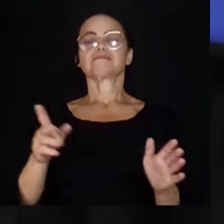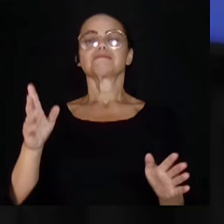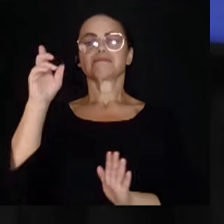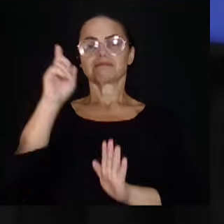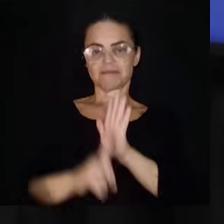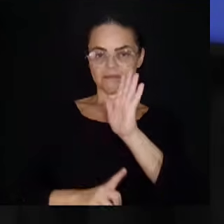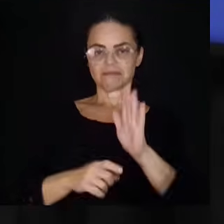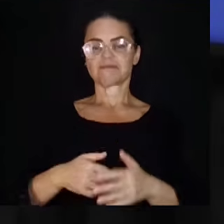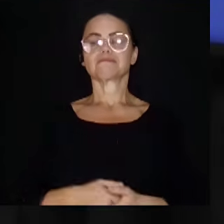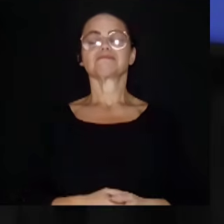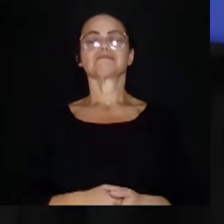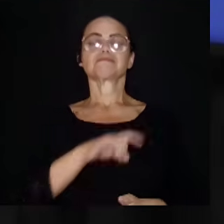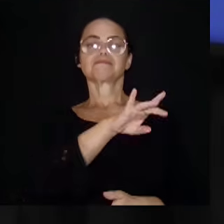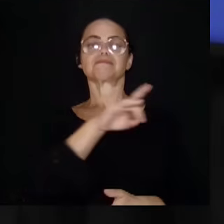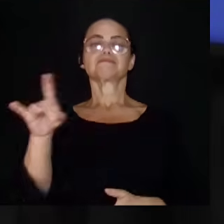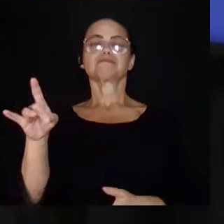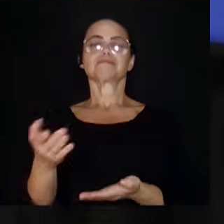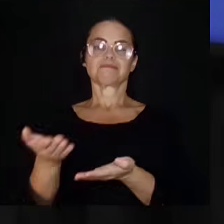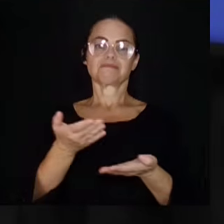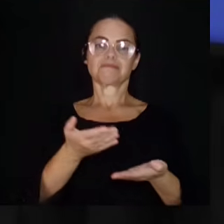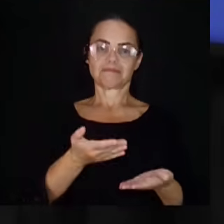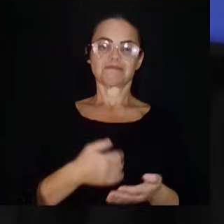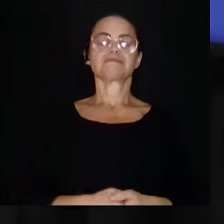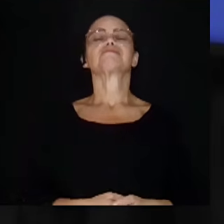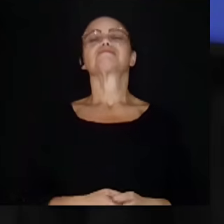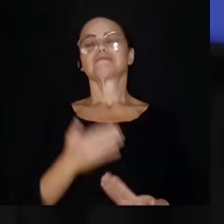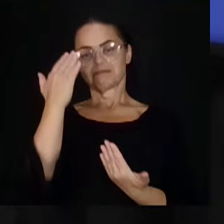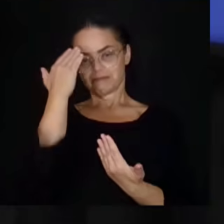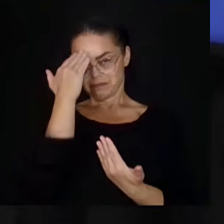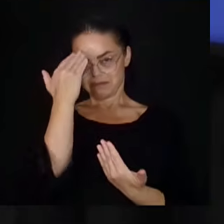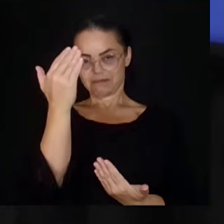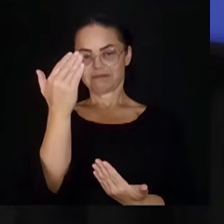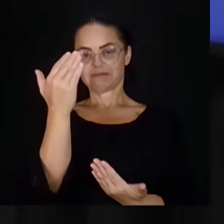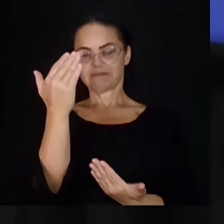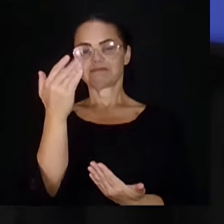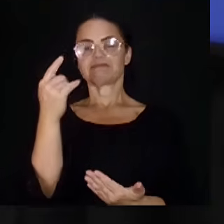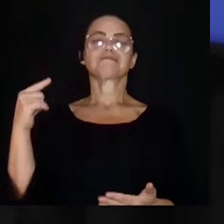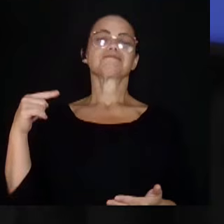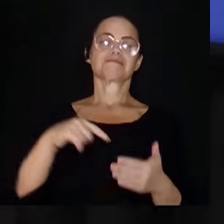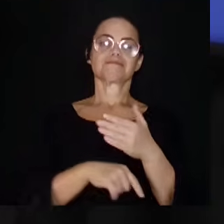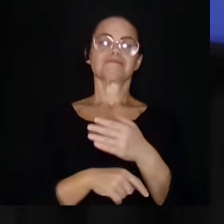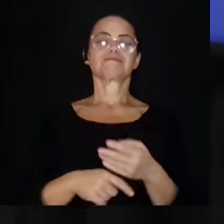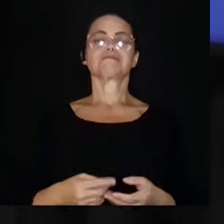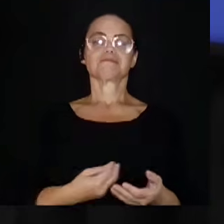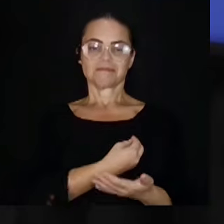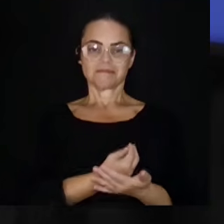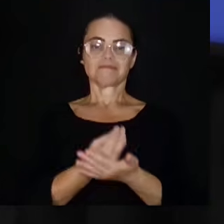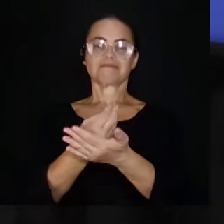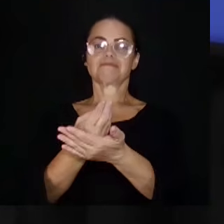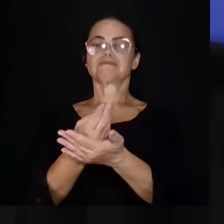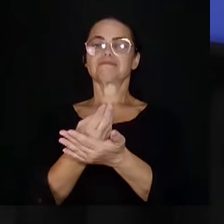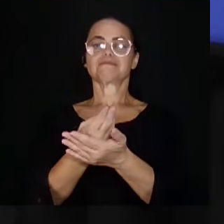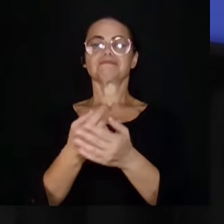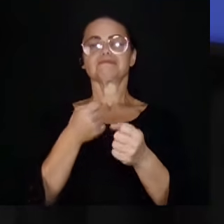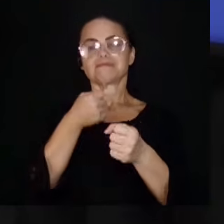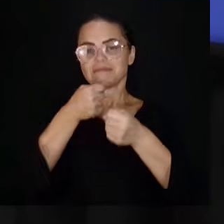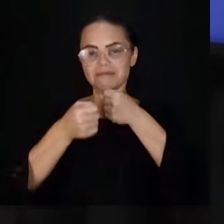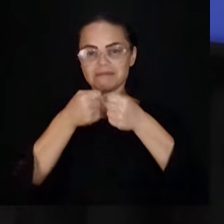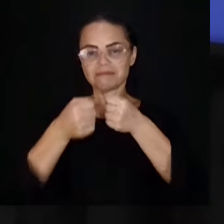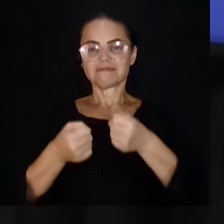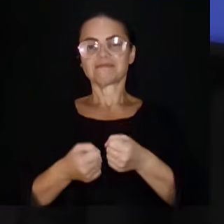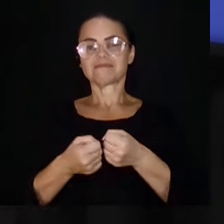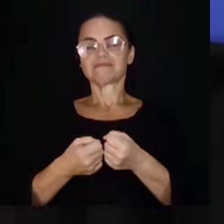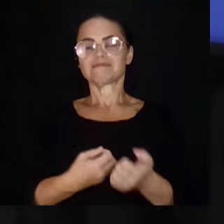pessoa convidada, nossa gratidão profunda. Vocês entregaram não apenas entrevistas, mas pedaços de vida.